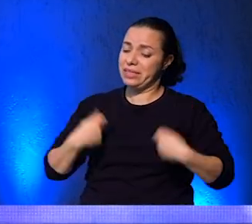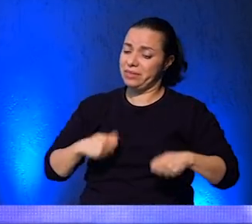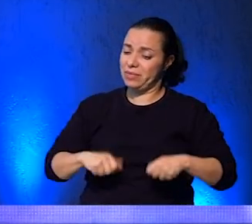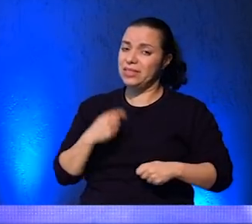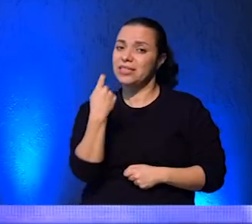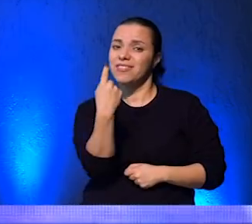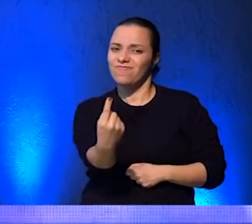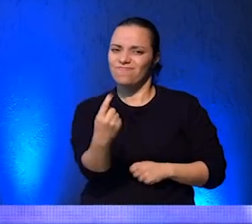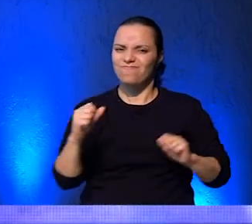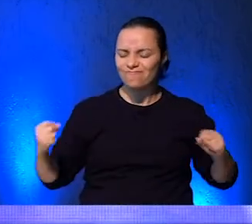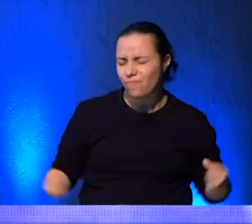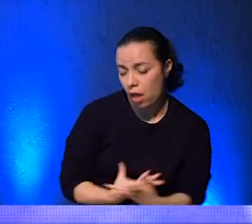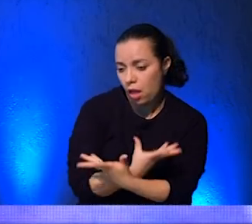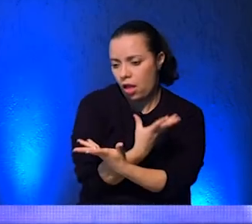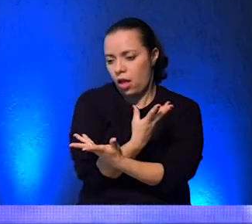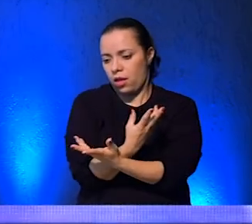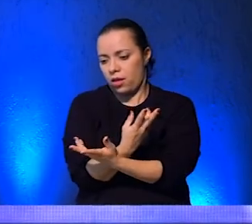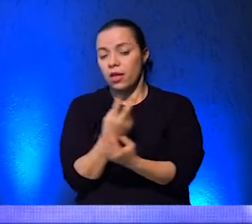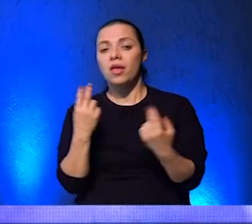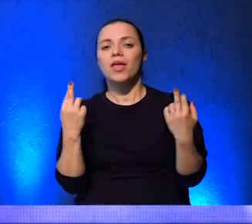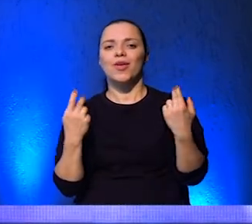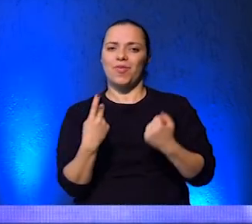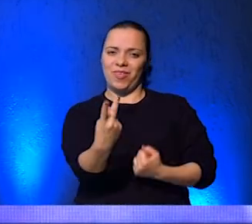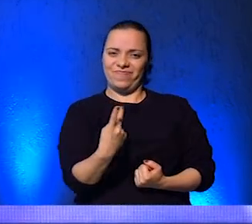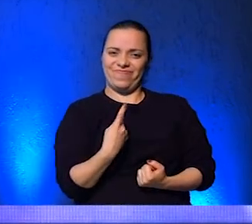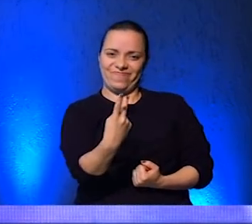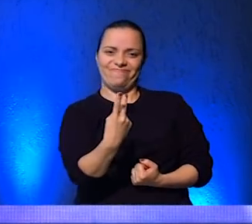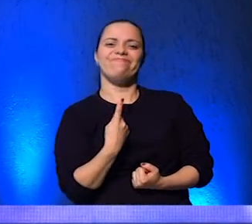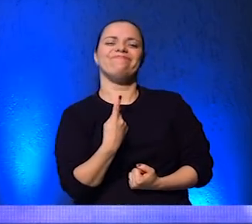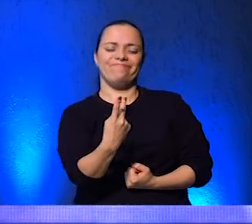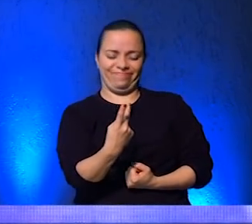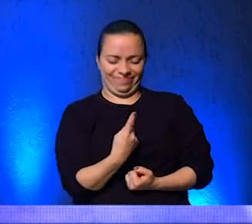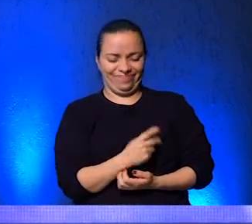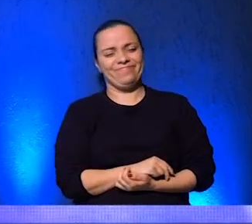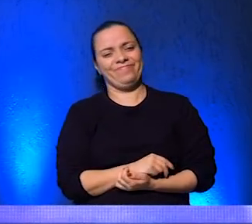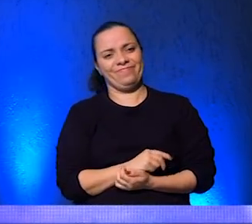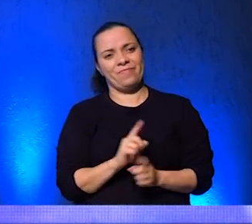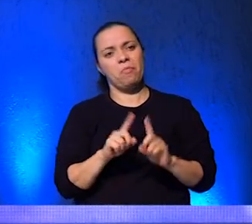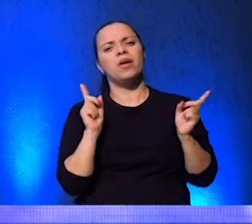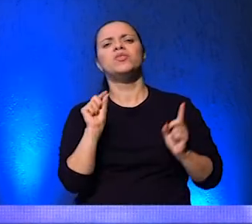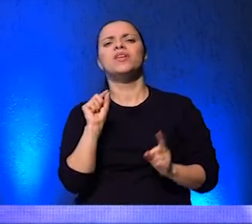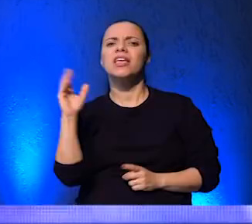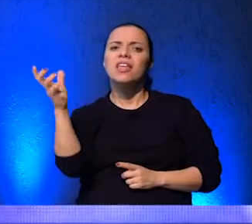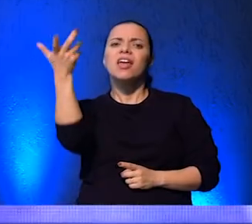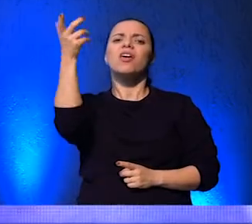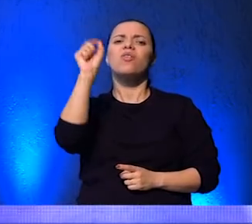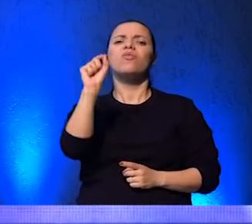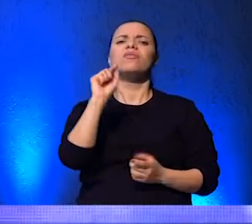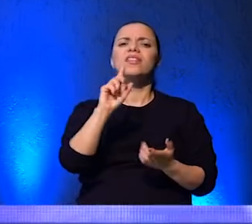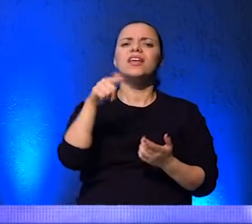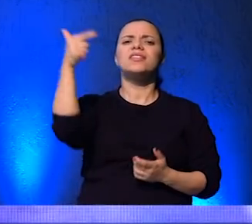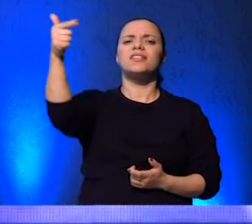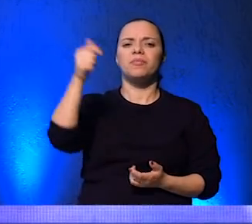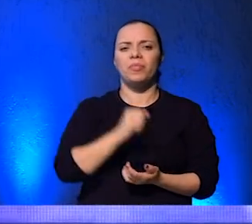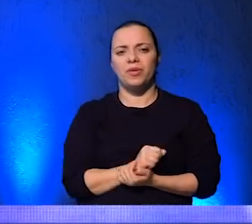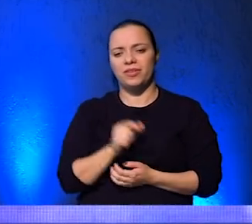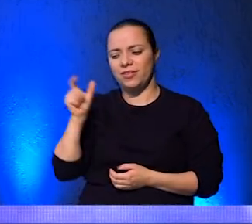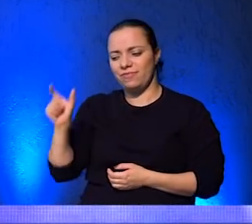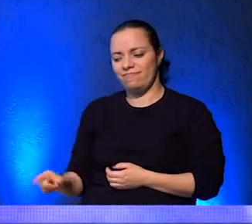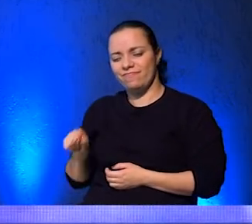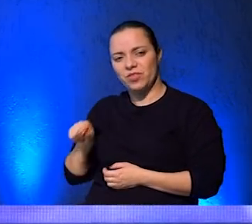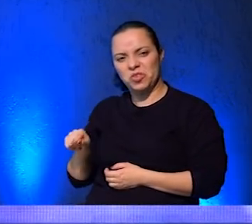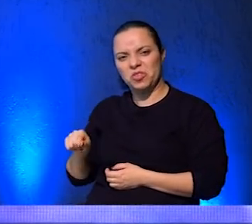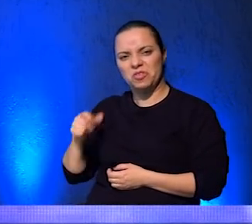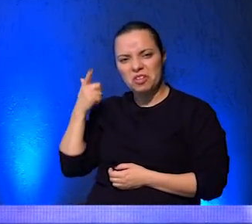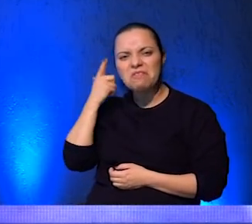como eu e você e sabe o que acontece a bíblia diz que josué alcança o seu